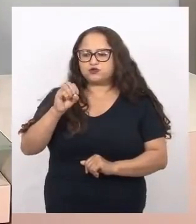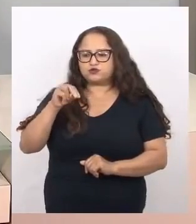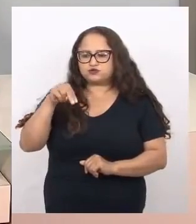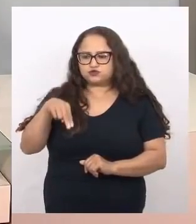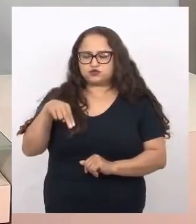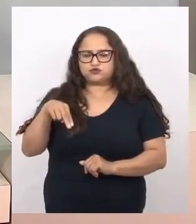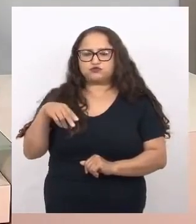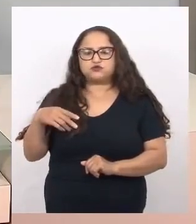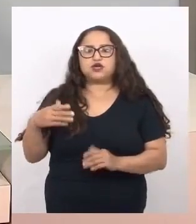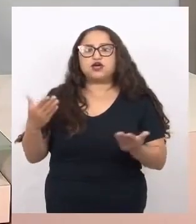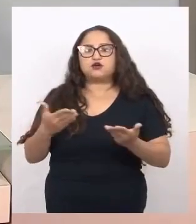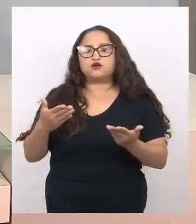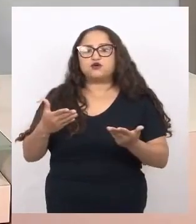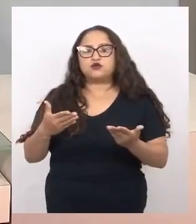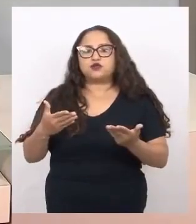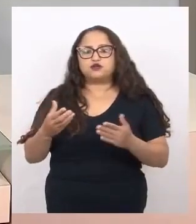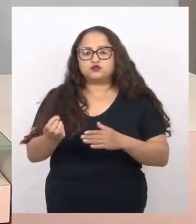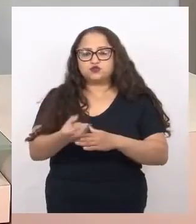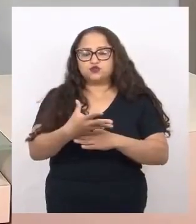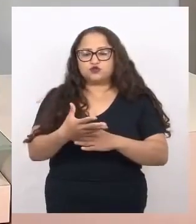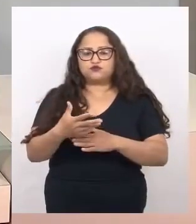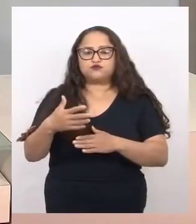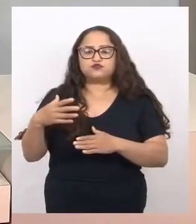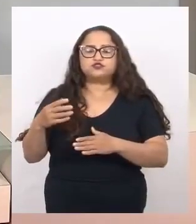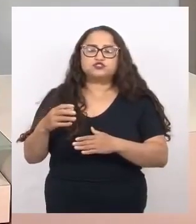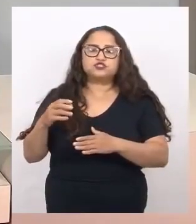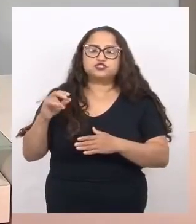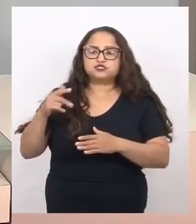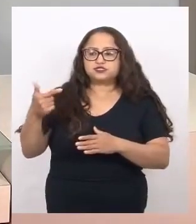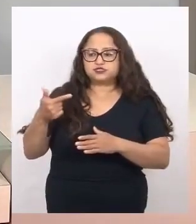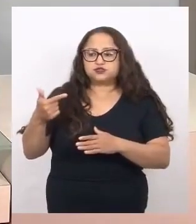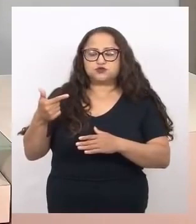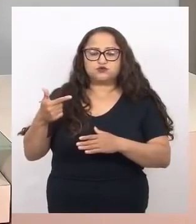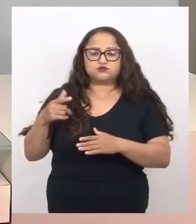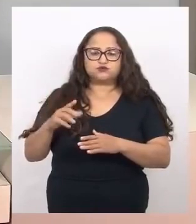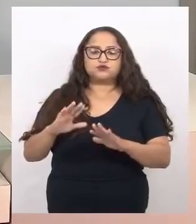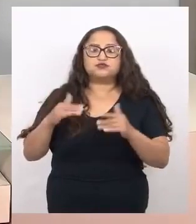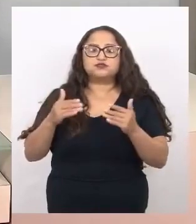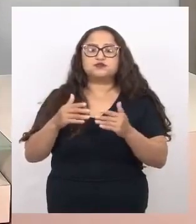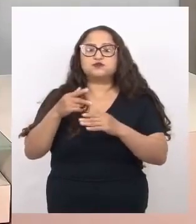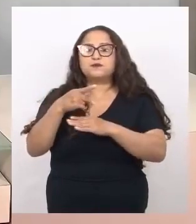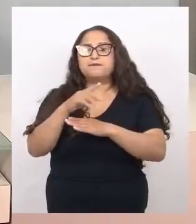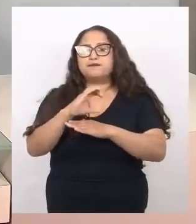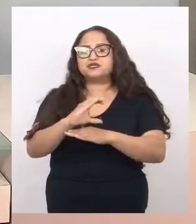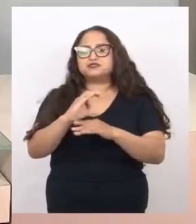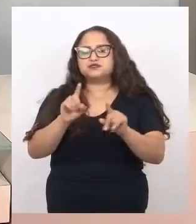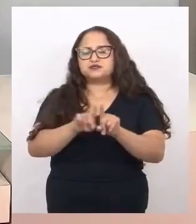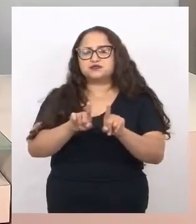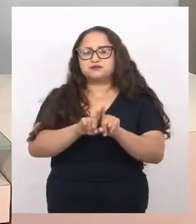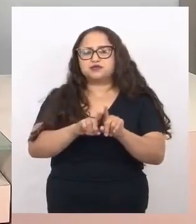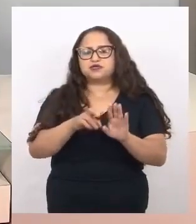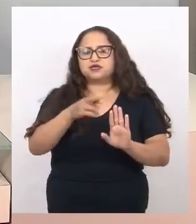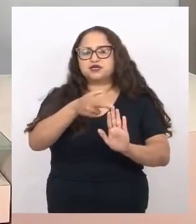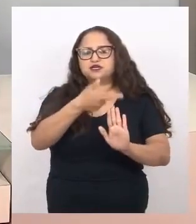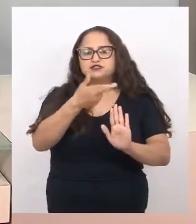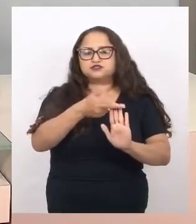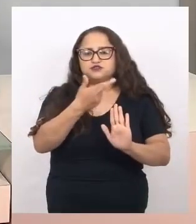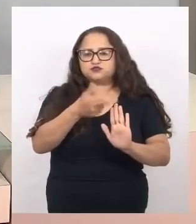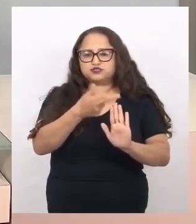vice IPC, que foi anunciado inclusive no evento de Serra Negra. Essa resolução, Wilson,